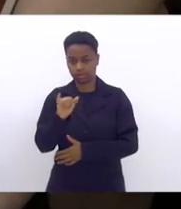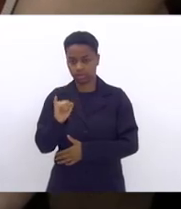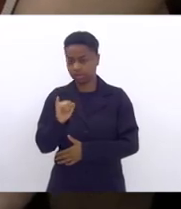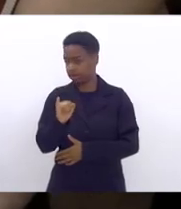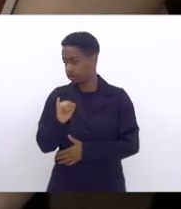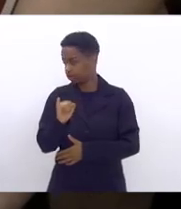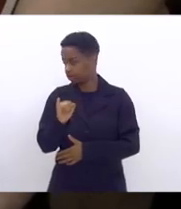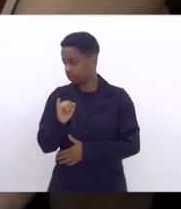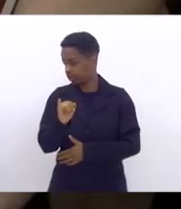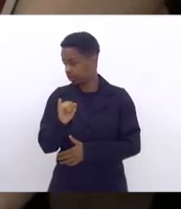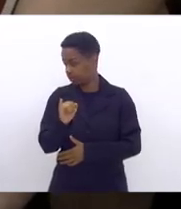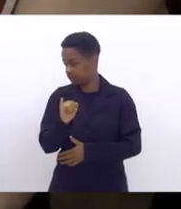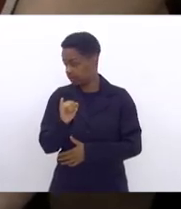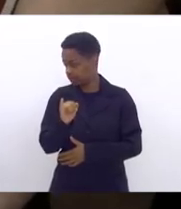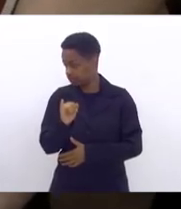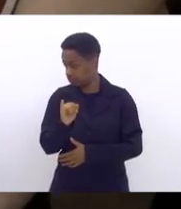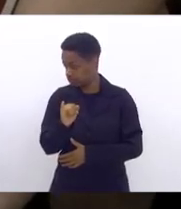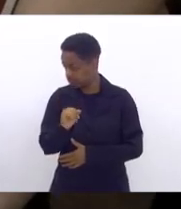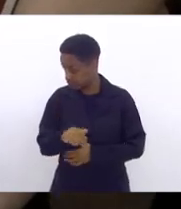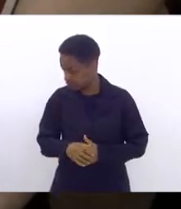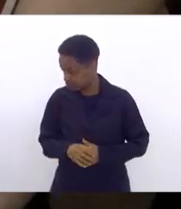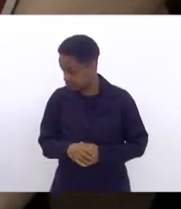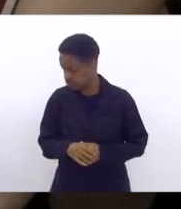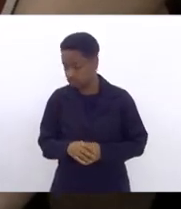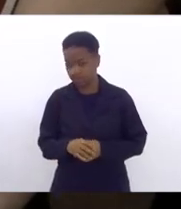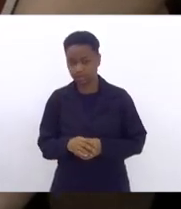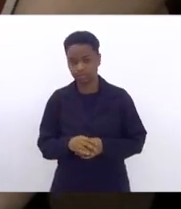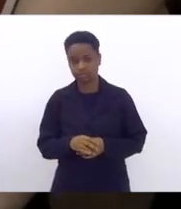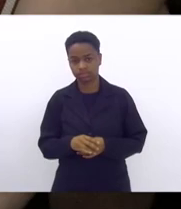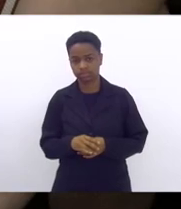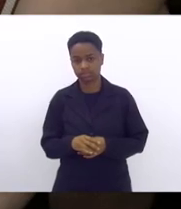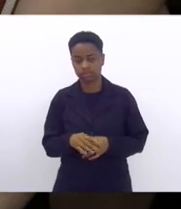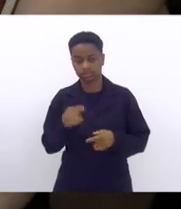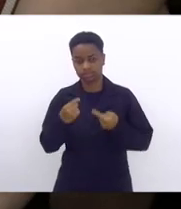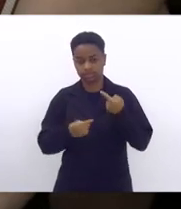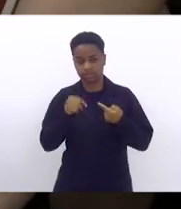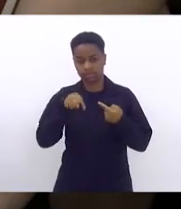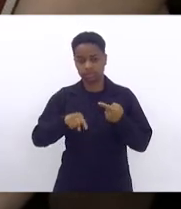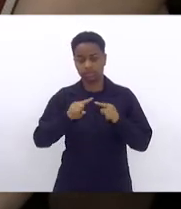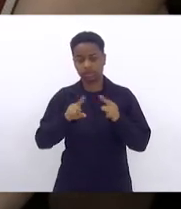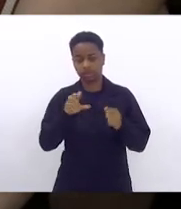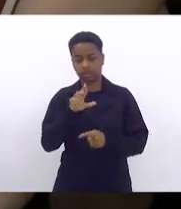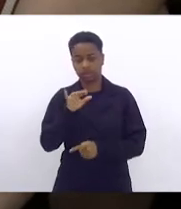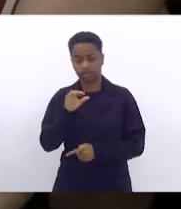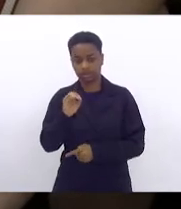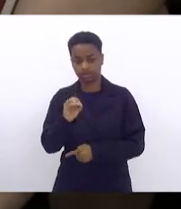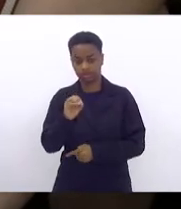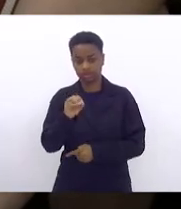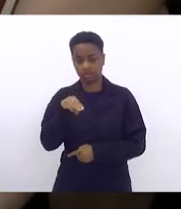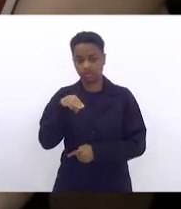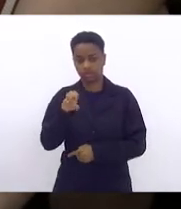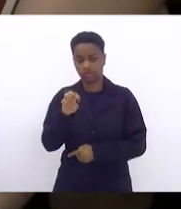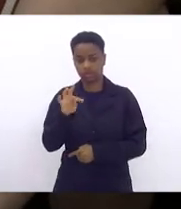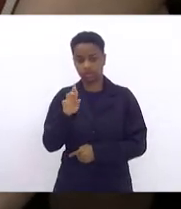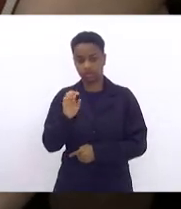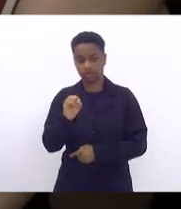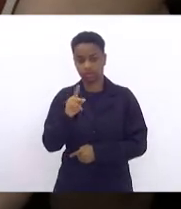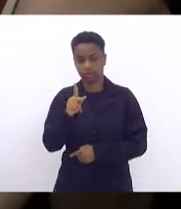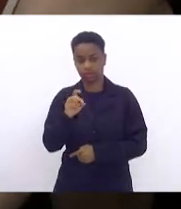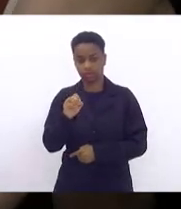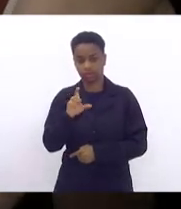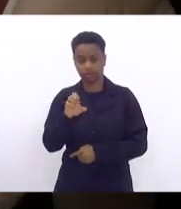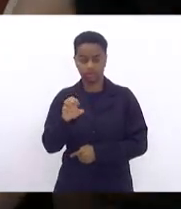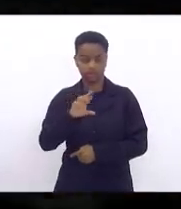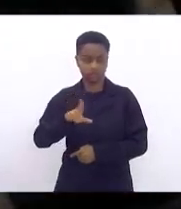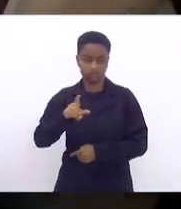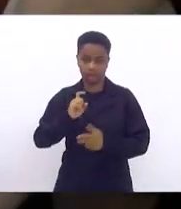ela foi profundamente debatida nessa casa, e o Rio Metrópole não é uma instituição